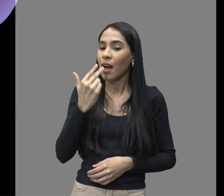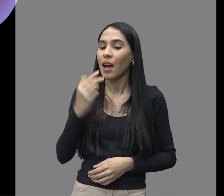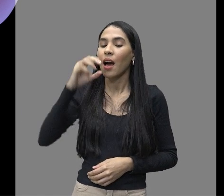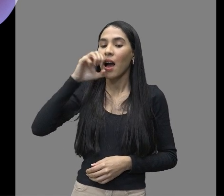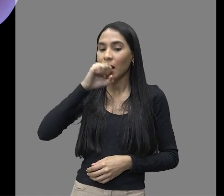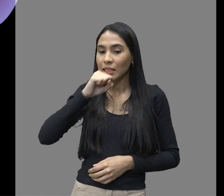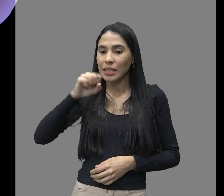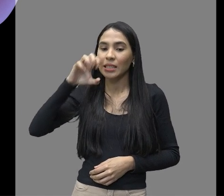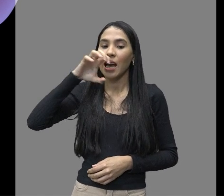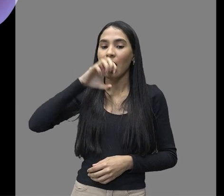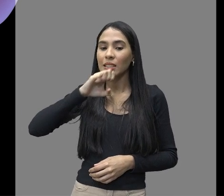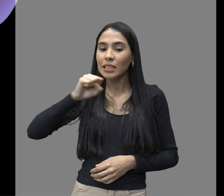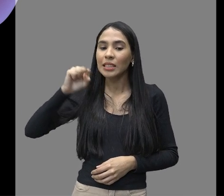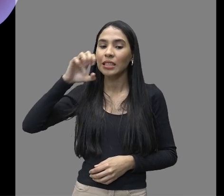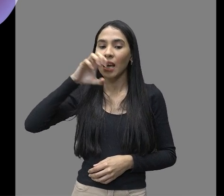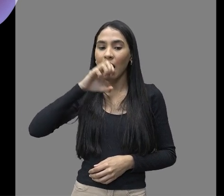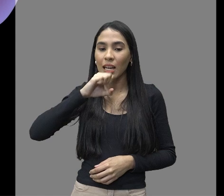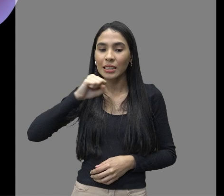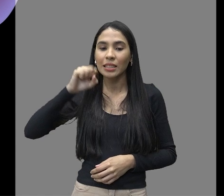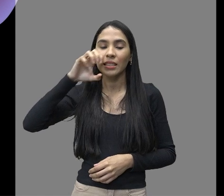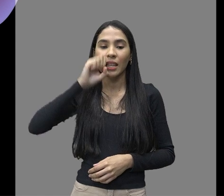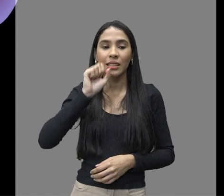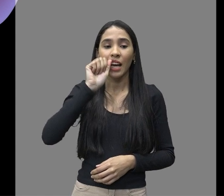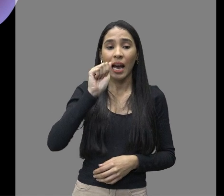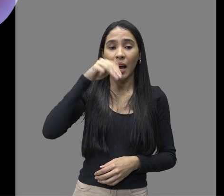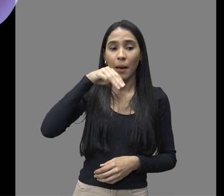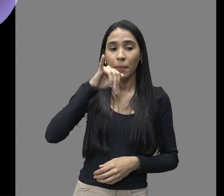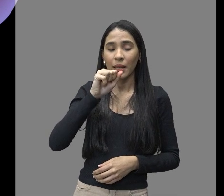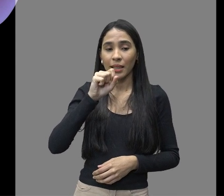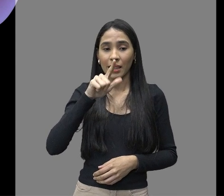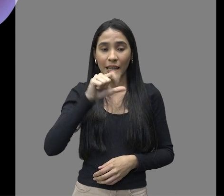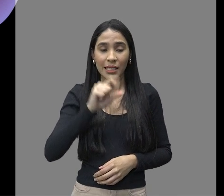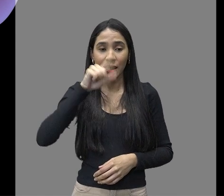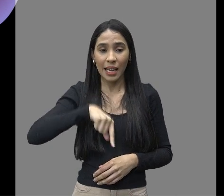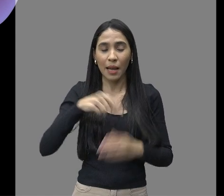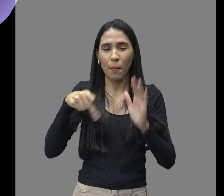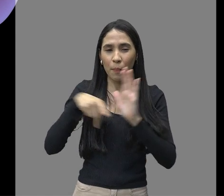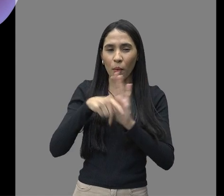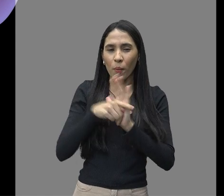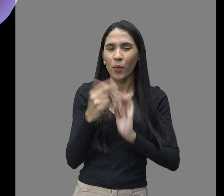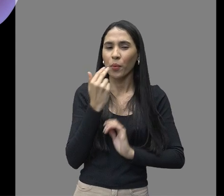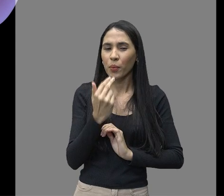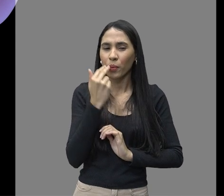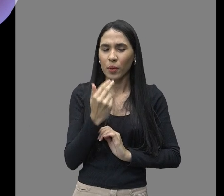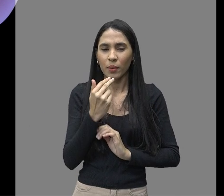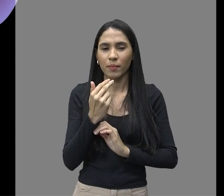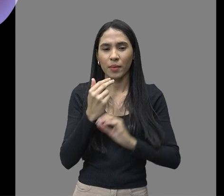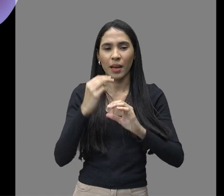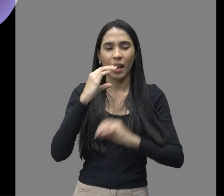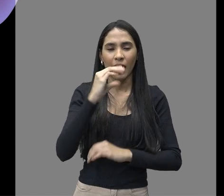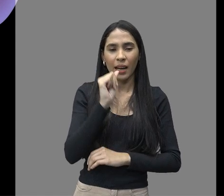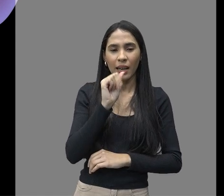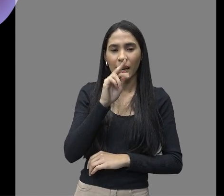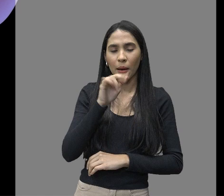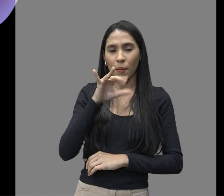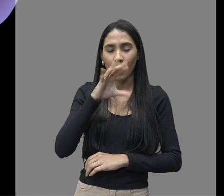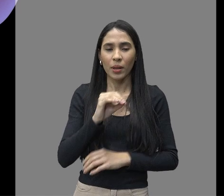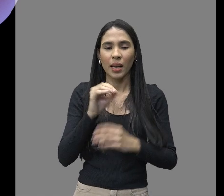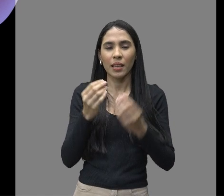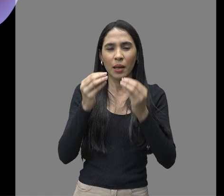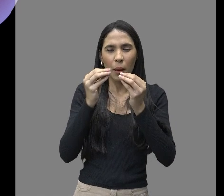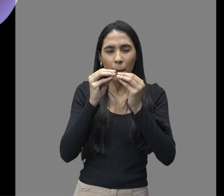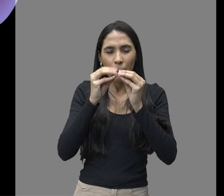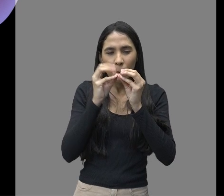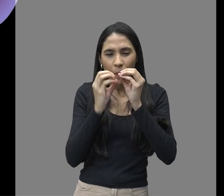boca. A amilase salivar é a enzima que age sobre os carboidratos, quebrando-os em